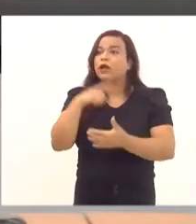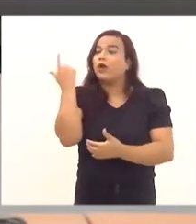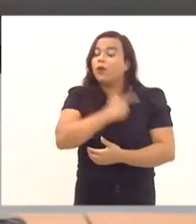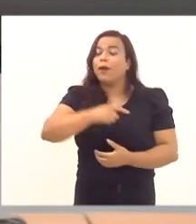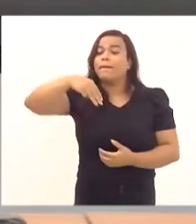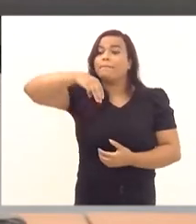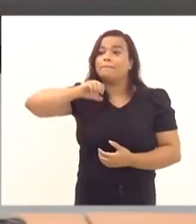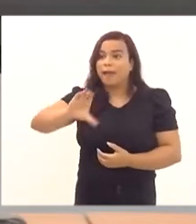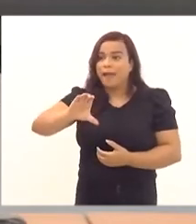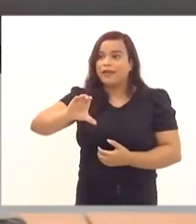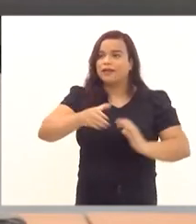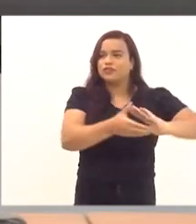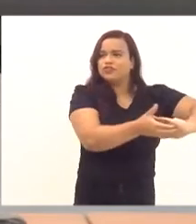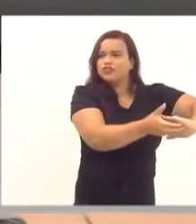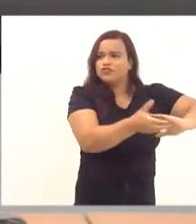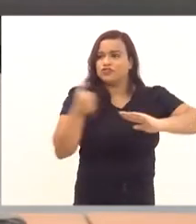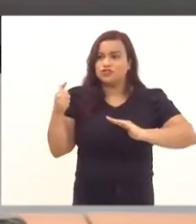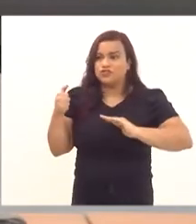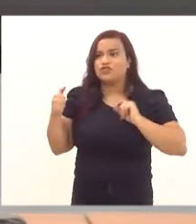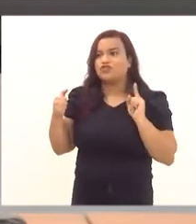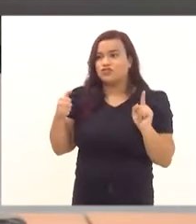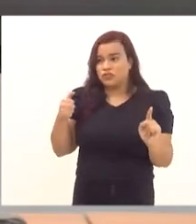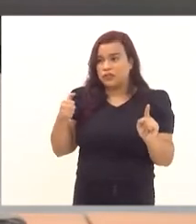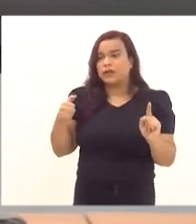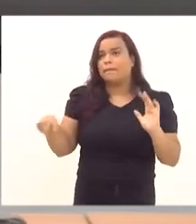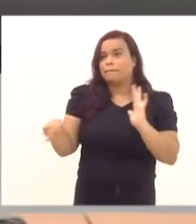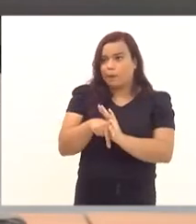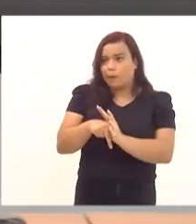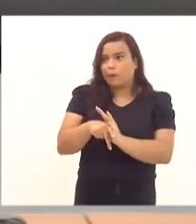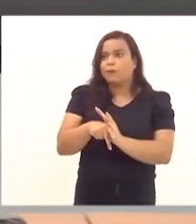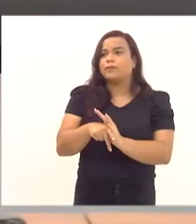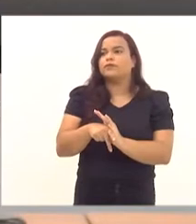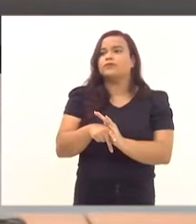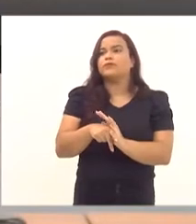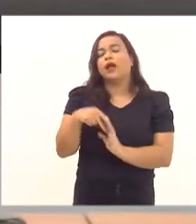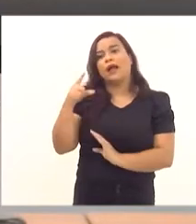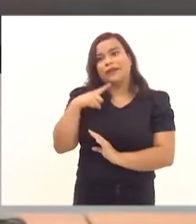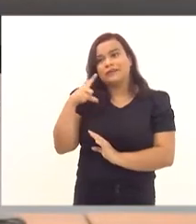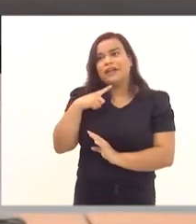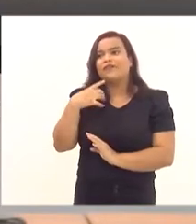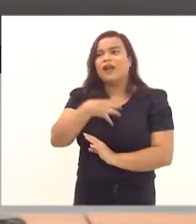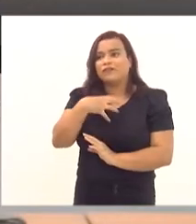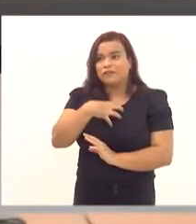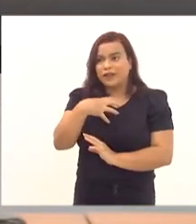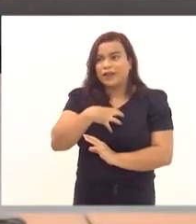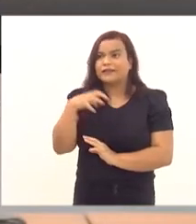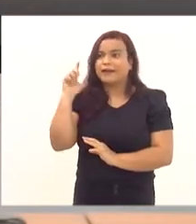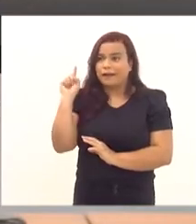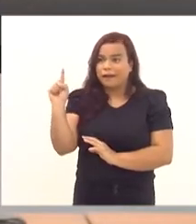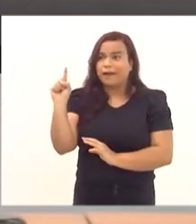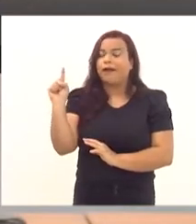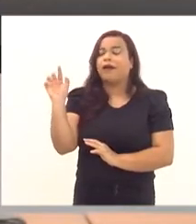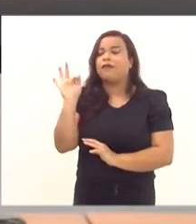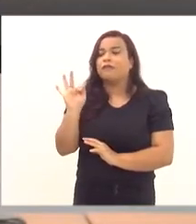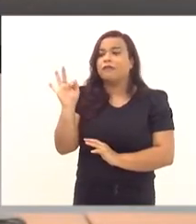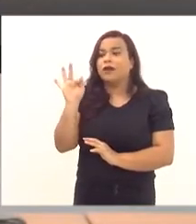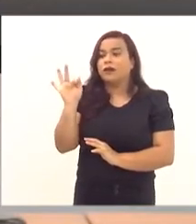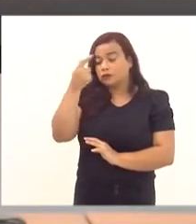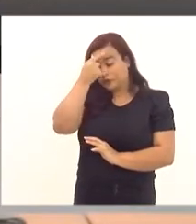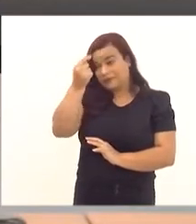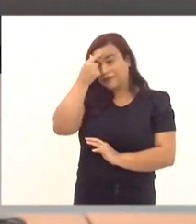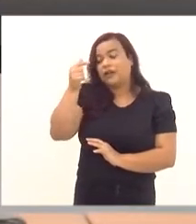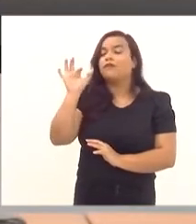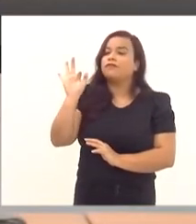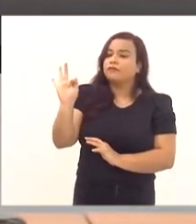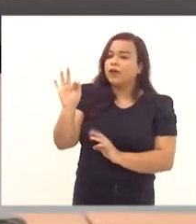fizesse a desapropriação afetando aquele património a Universidade Federal Fluminense entra na segunda etapa da